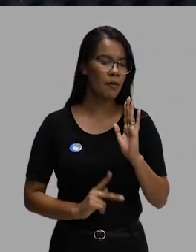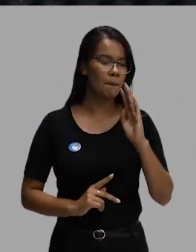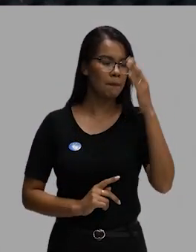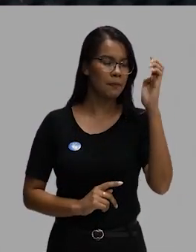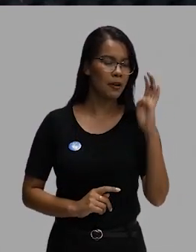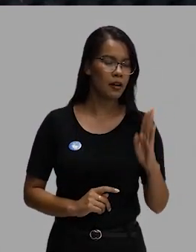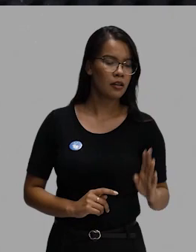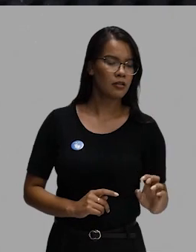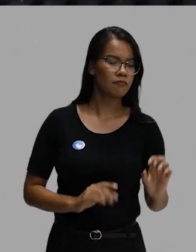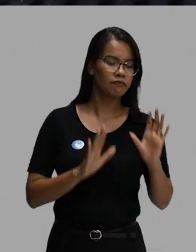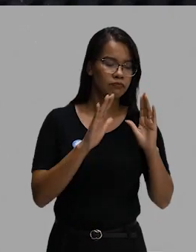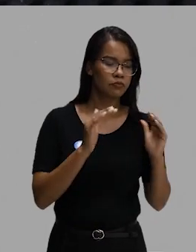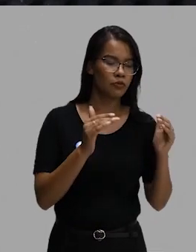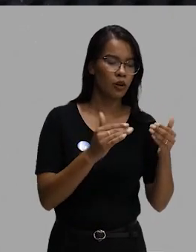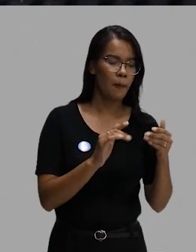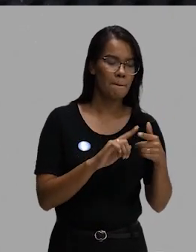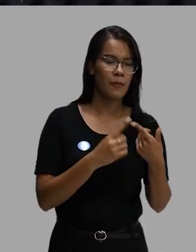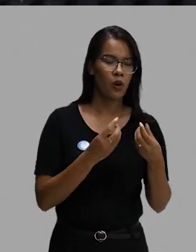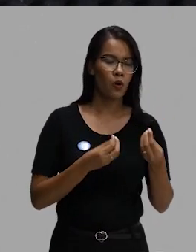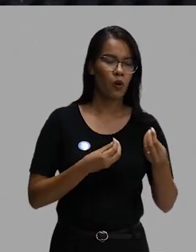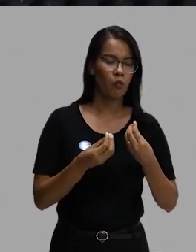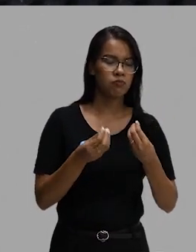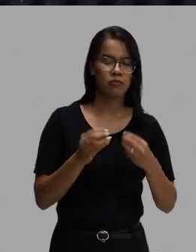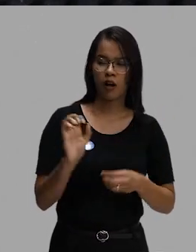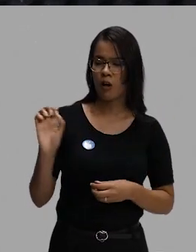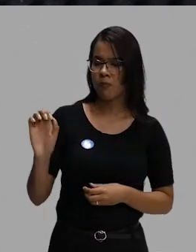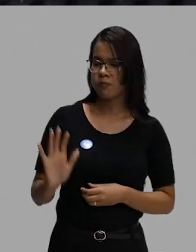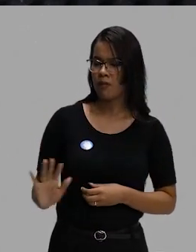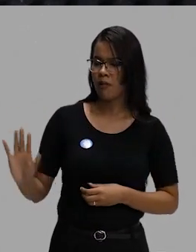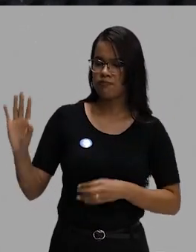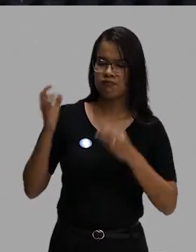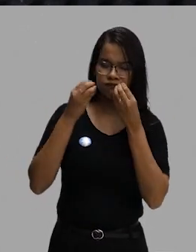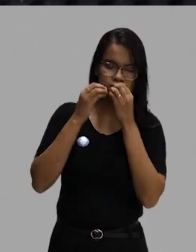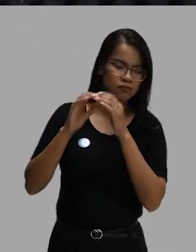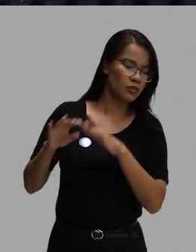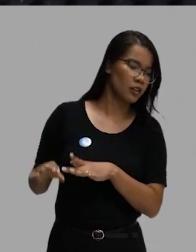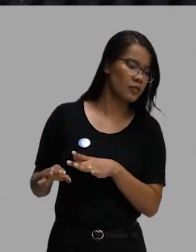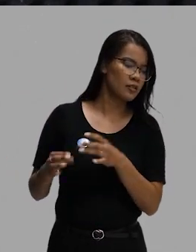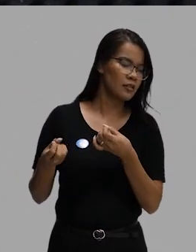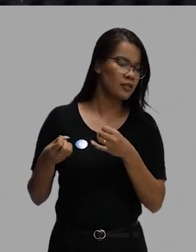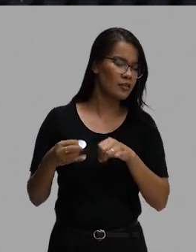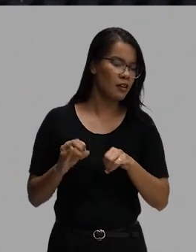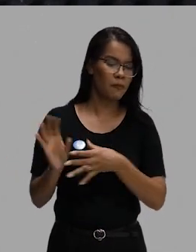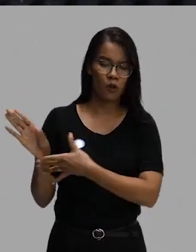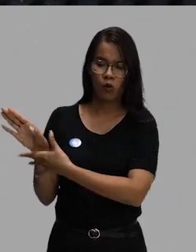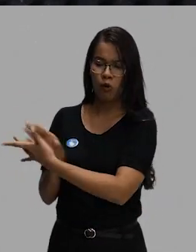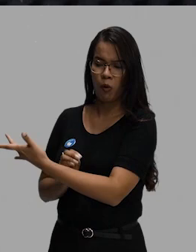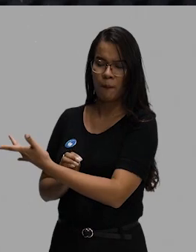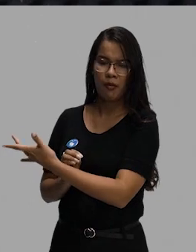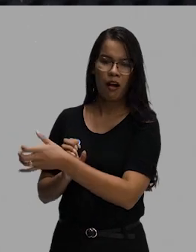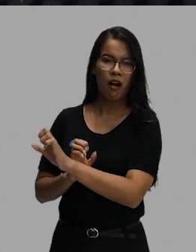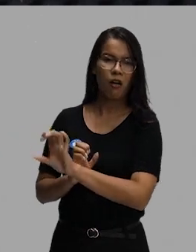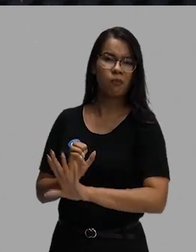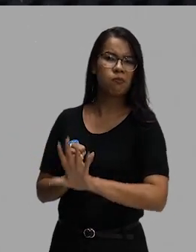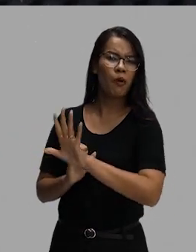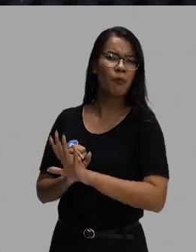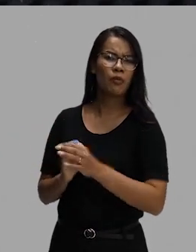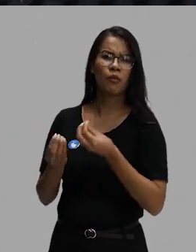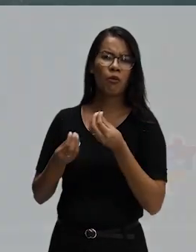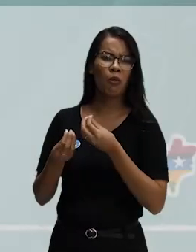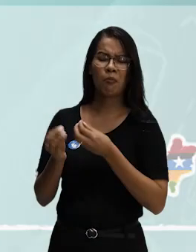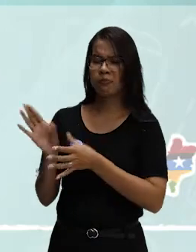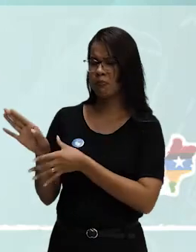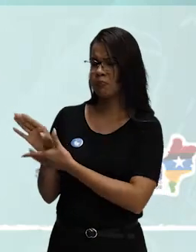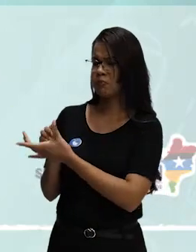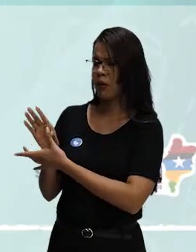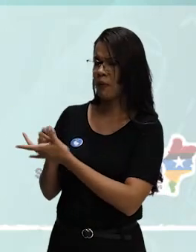abrasileirados? Vamos. Como vamos romper com a Europa? Baseando-se na vanguarda europeia. Então, o verde-amarelismo veio dar